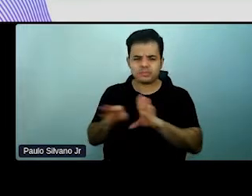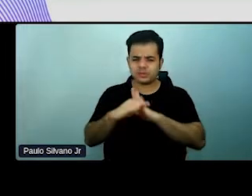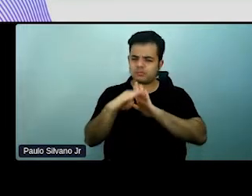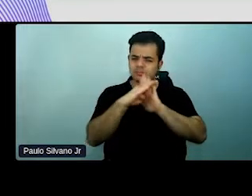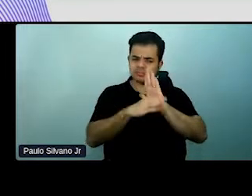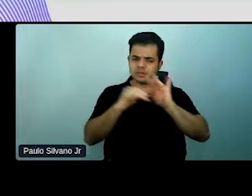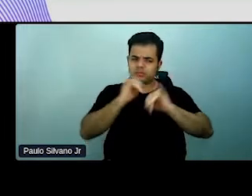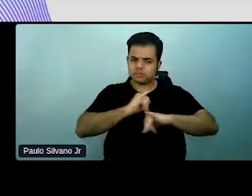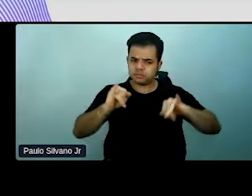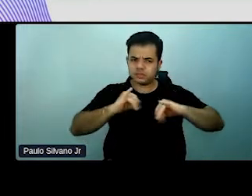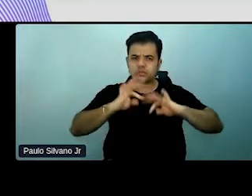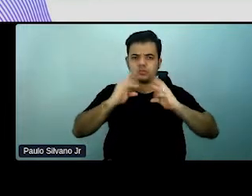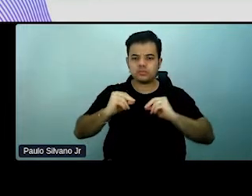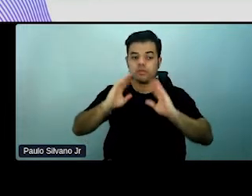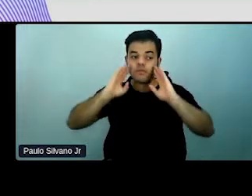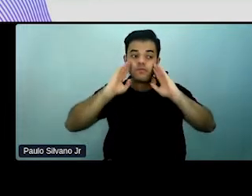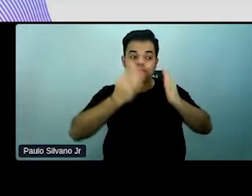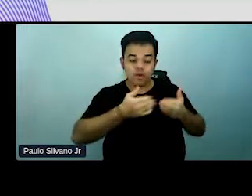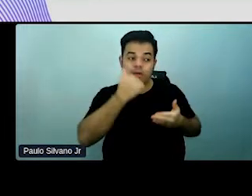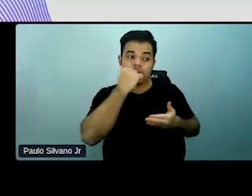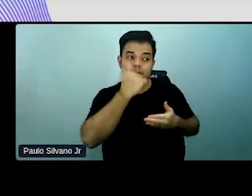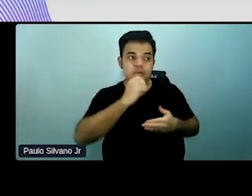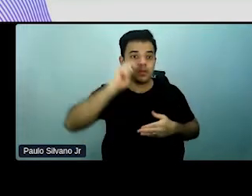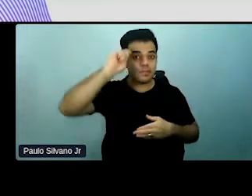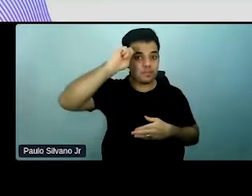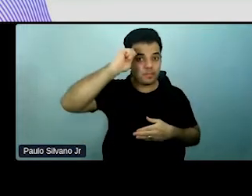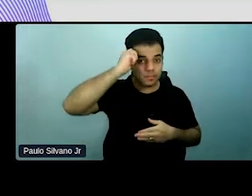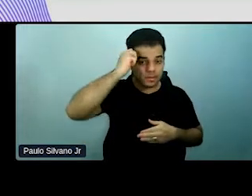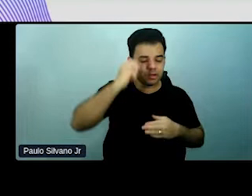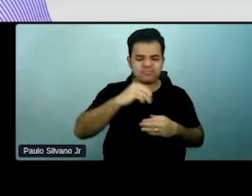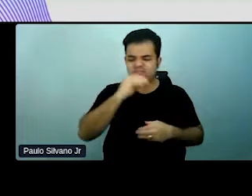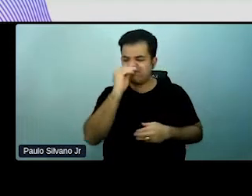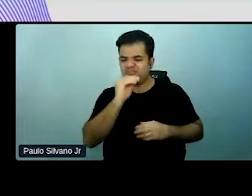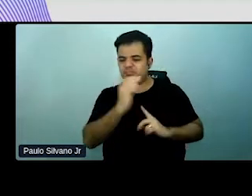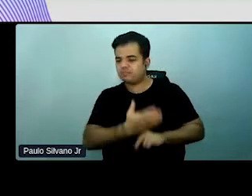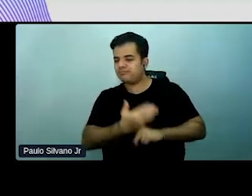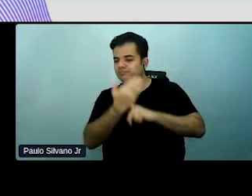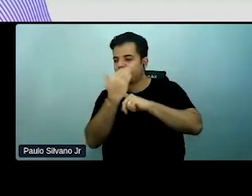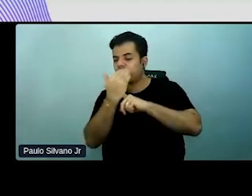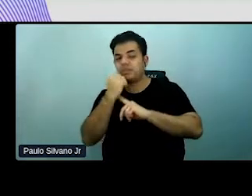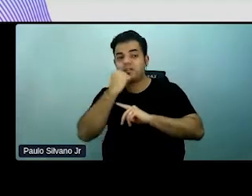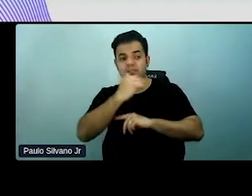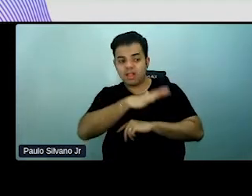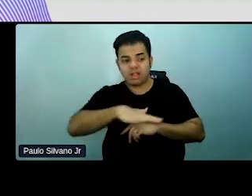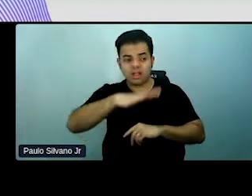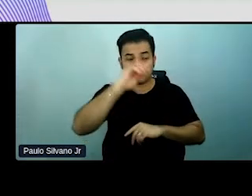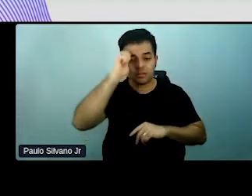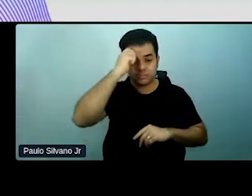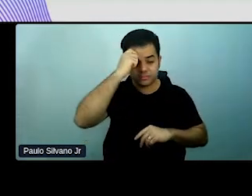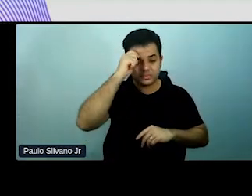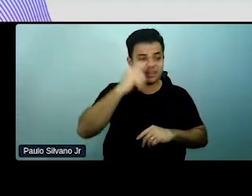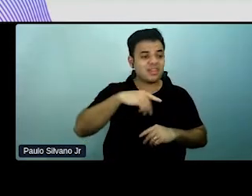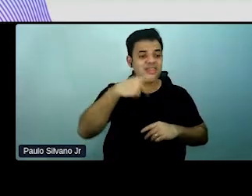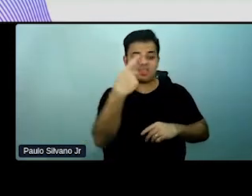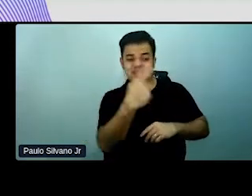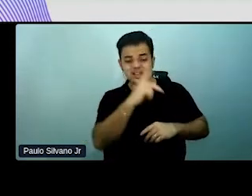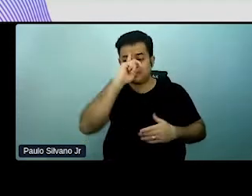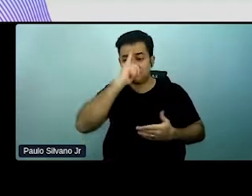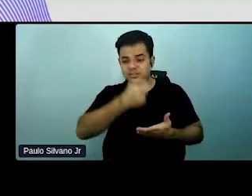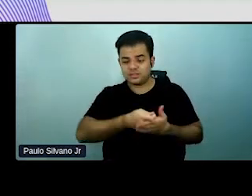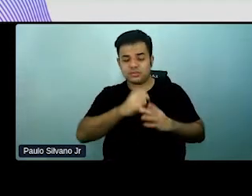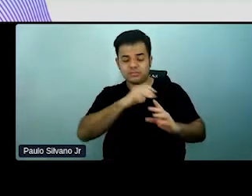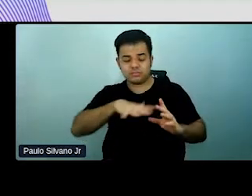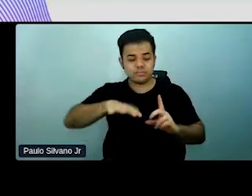públicas voltadas para mulheres negras ignorarem a importância da tecnologia, as mulheres negras vão estar à margem de decisões cada vez mais centrais